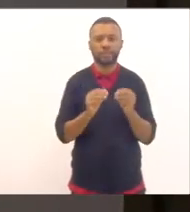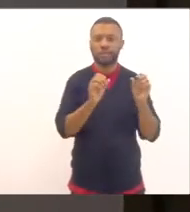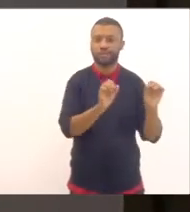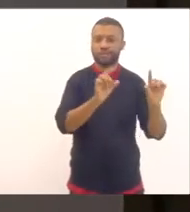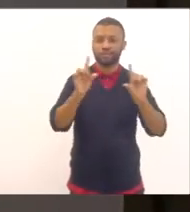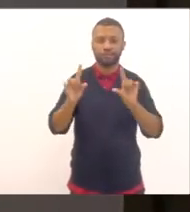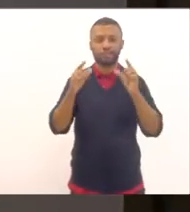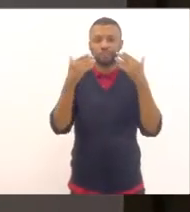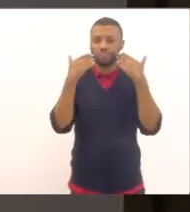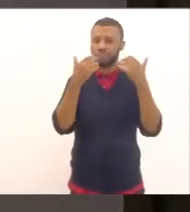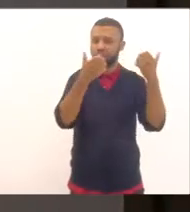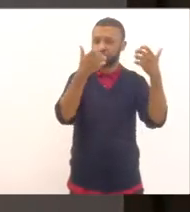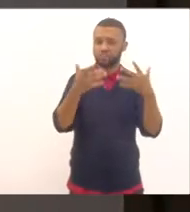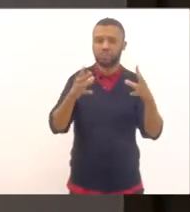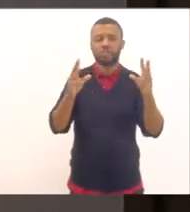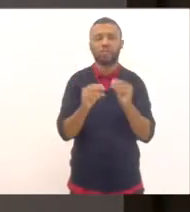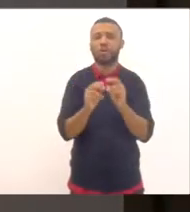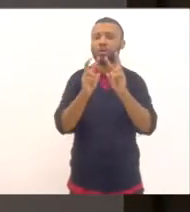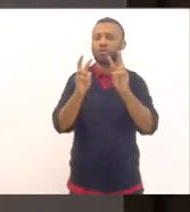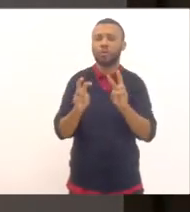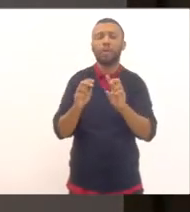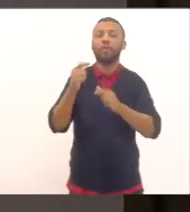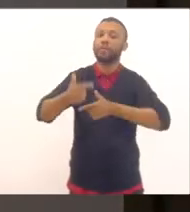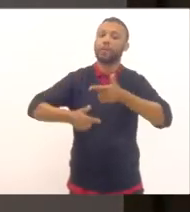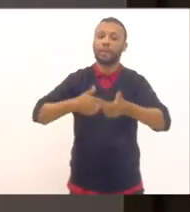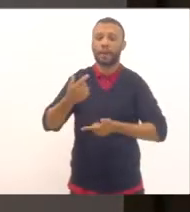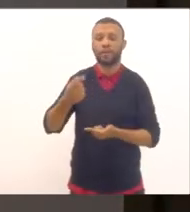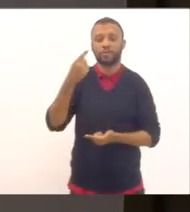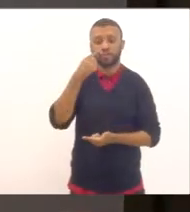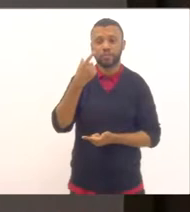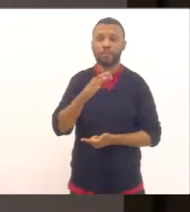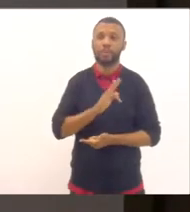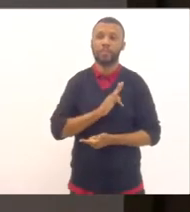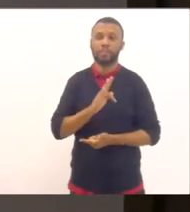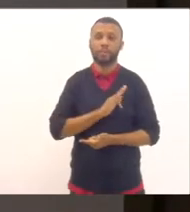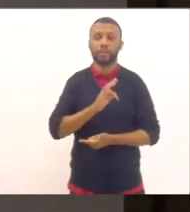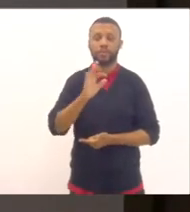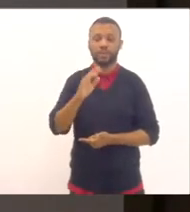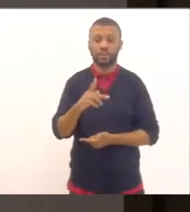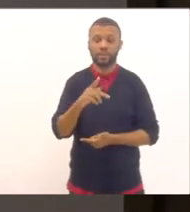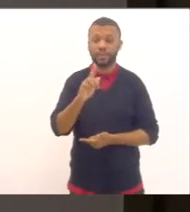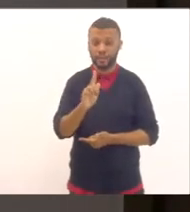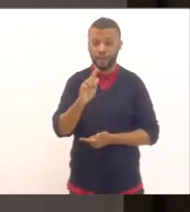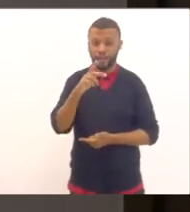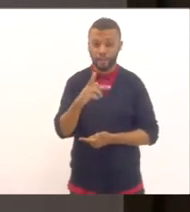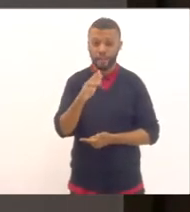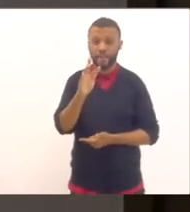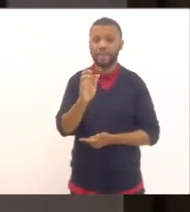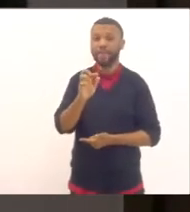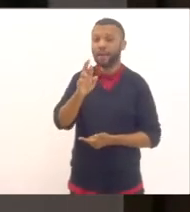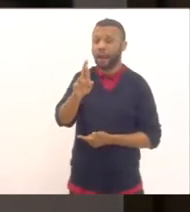a apresentação com a chama para fazer sobre atuação do GDF é nesses últimos 3 meses